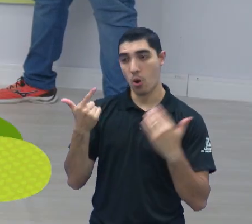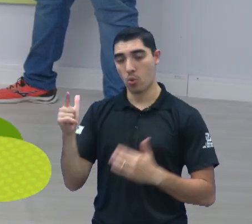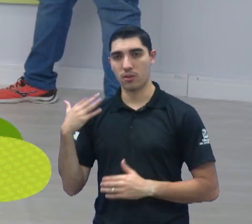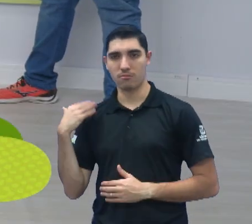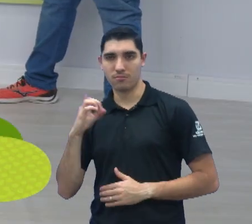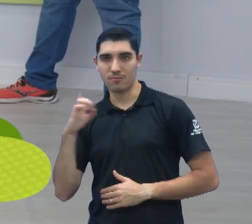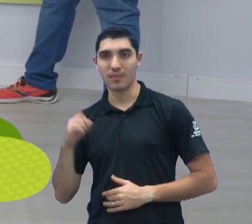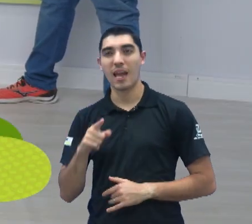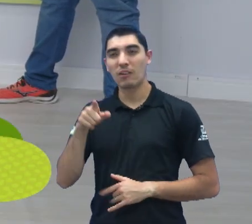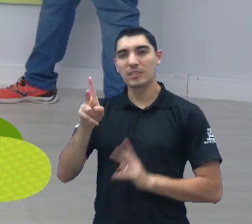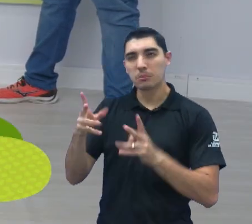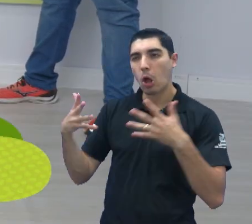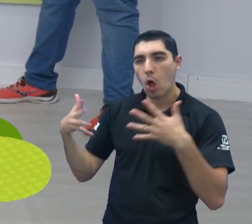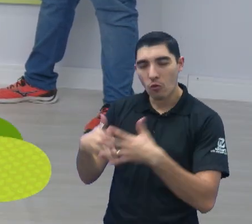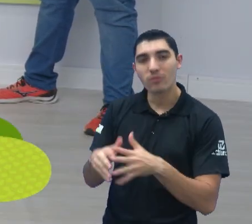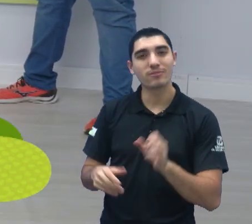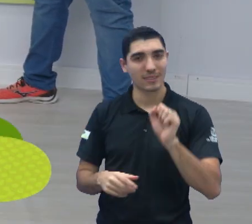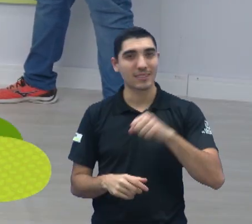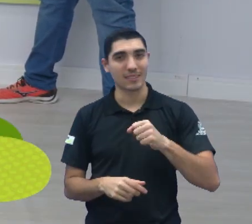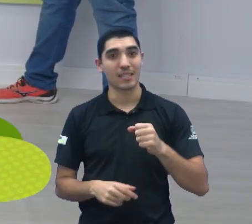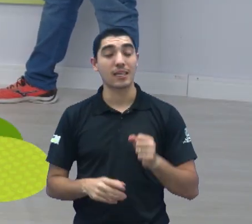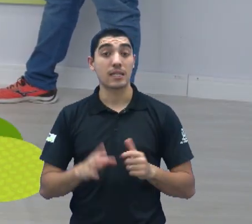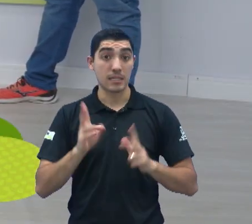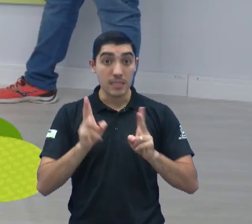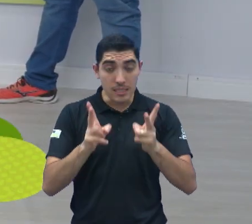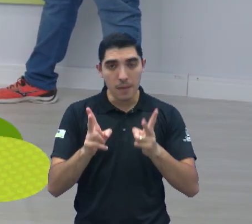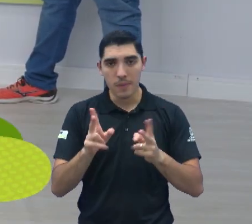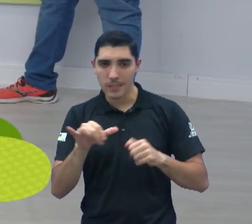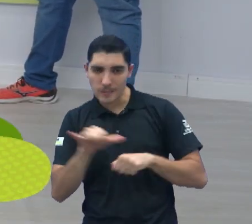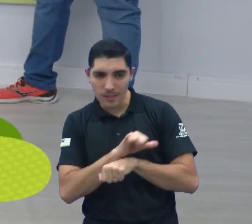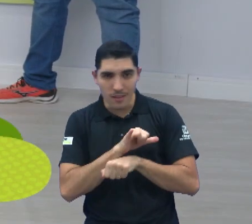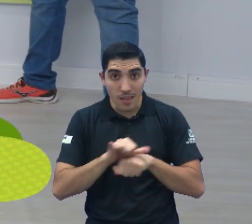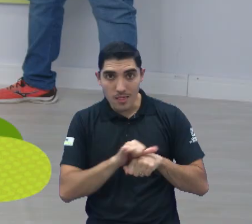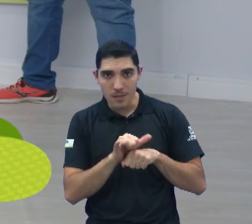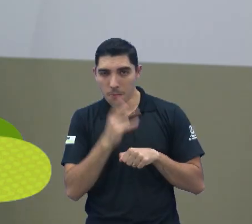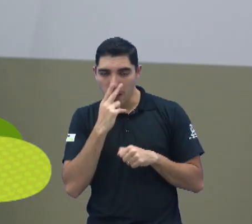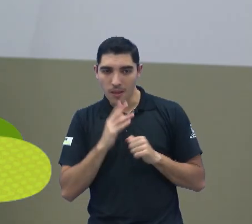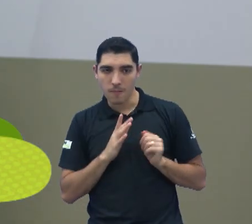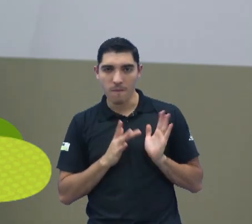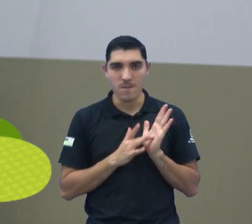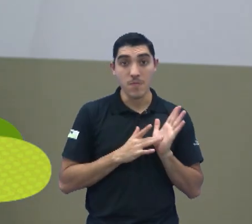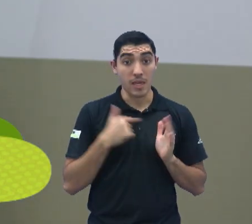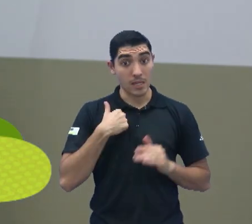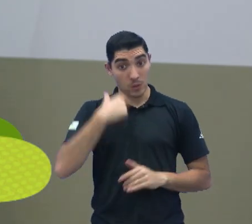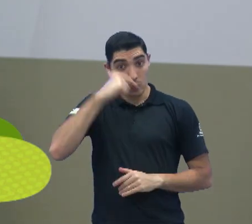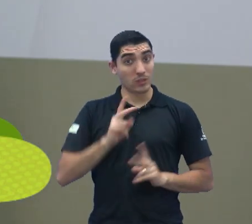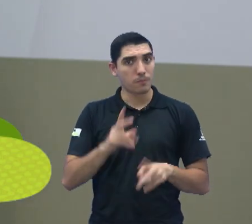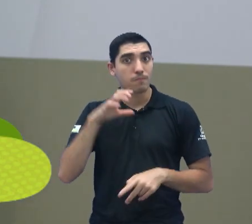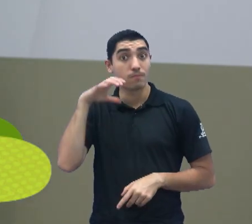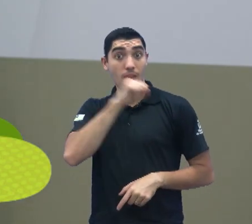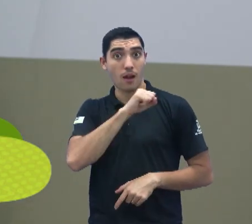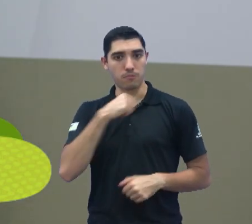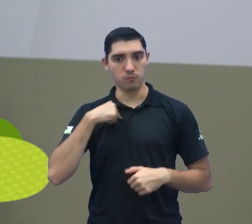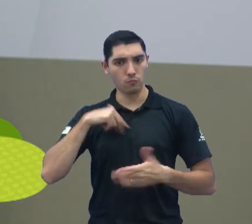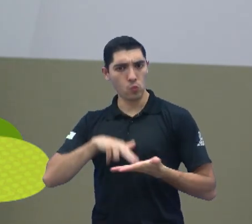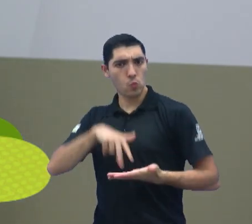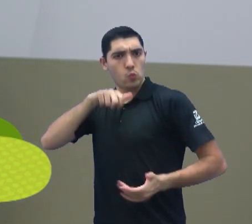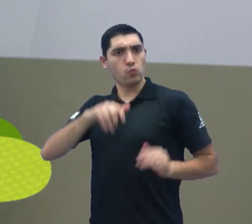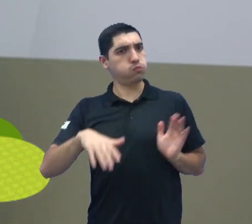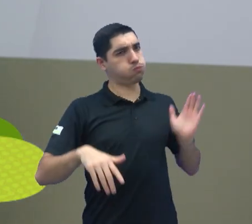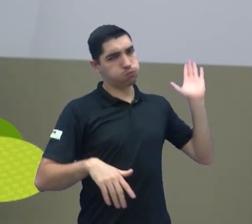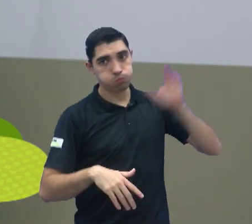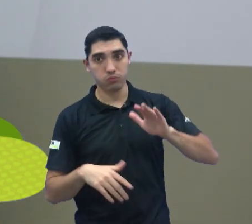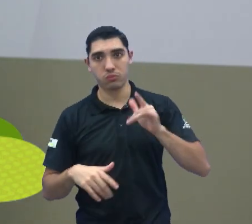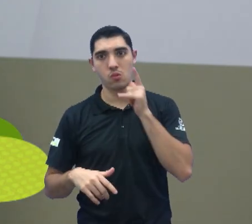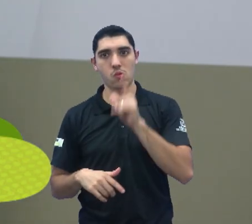adversária. A gente esconde muito o golpe, né? Então, E aí como eu era muito rápido, facilitava a minha vida e dificultava a vida do bloqueio. Eu acho que foi